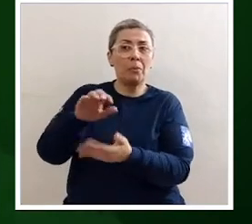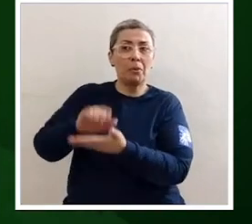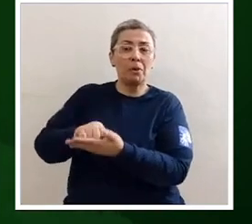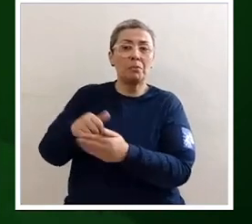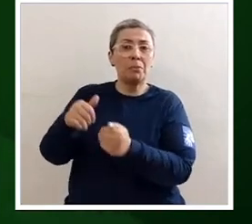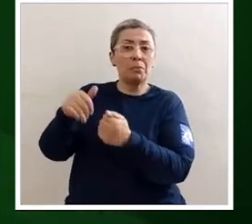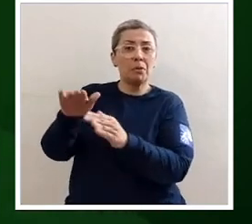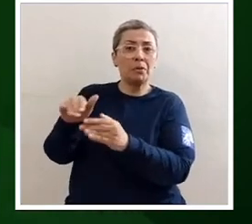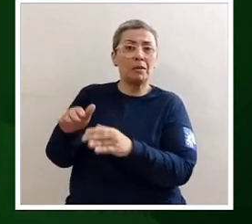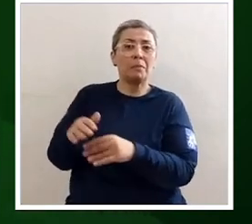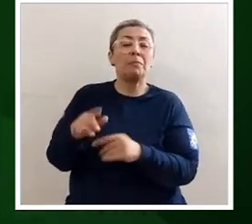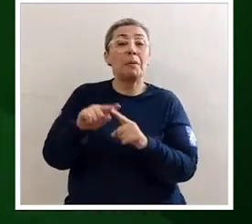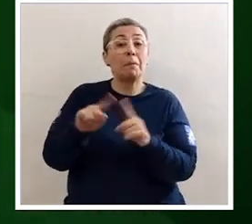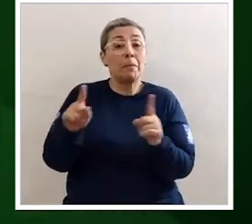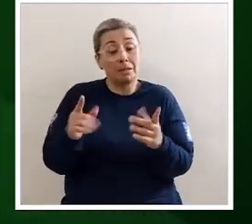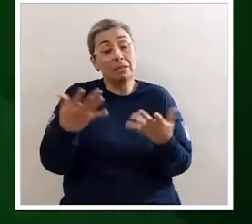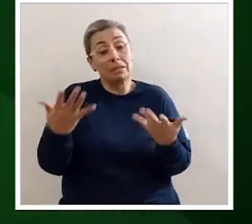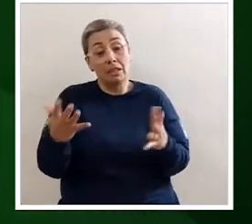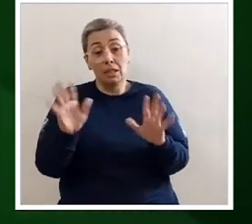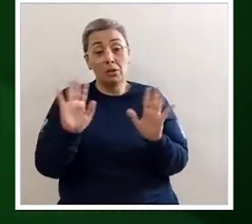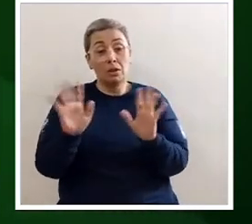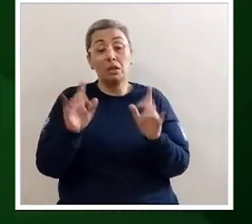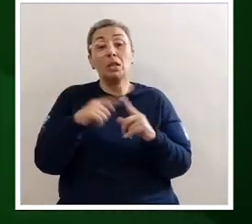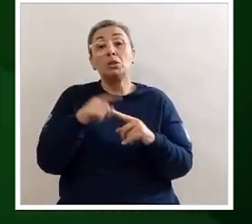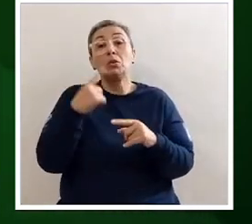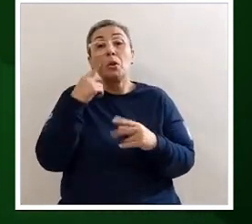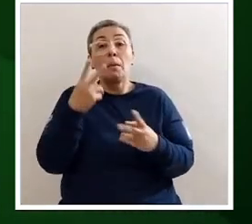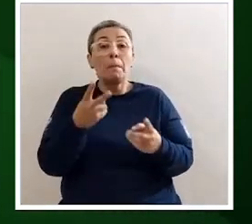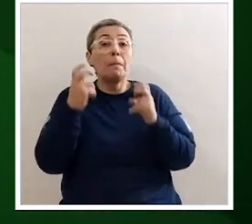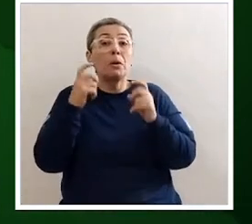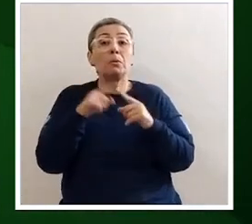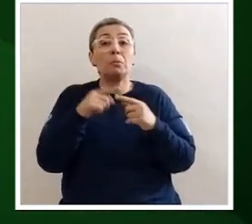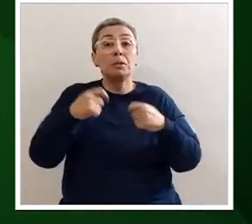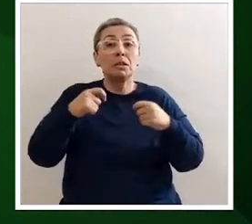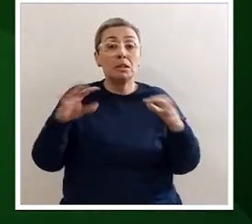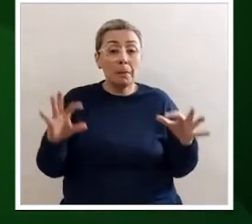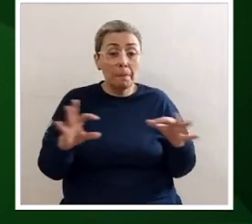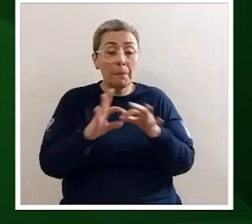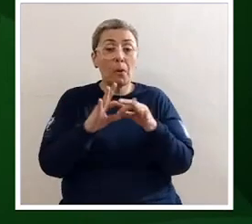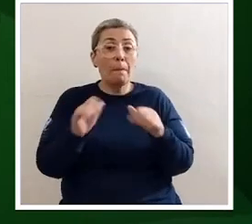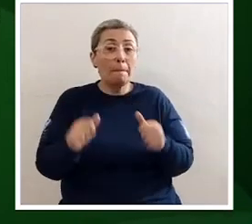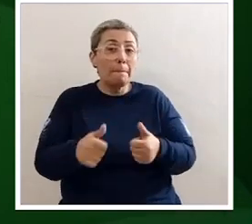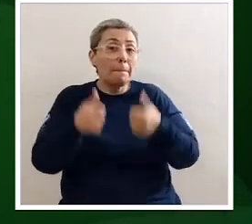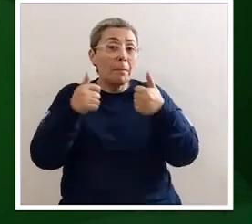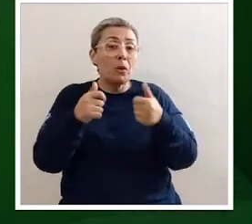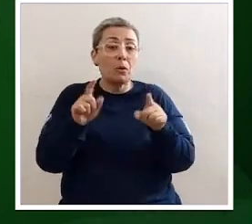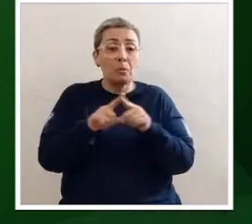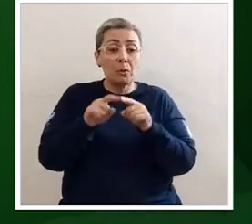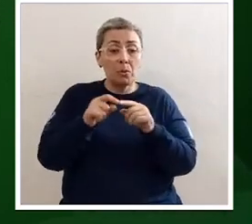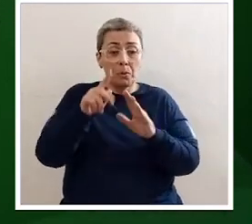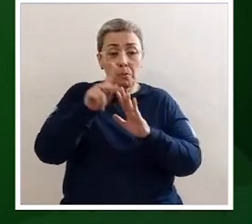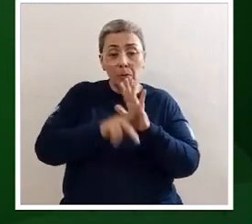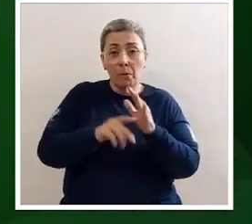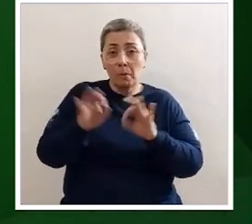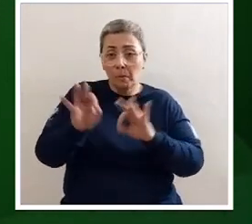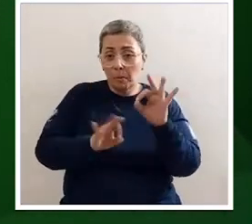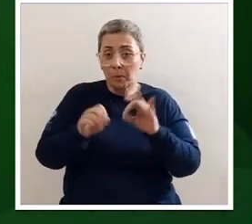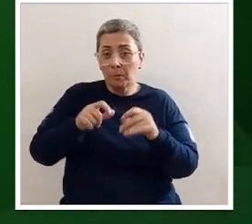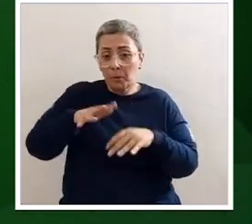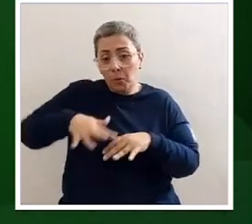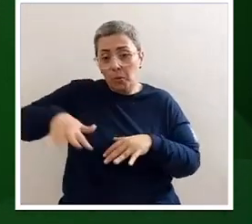matrícula dessas crianças mas enfim não era na sua visão não é necessário uma melhor integração um planejamento mais